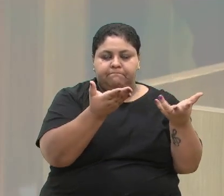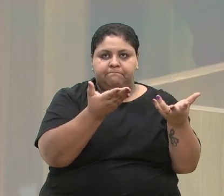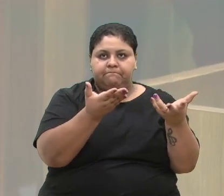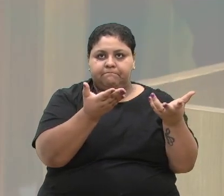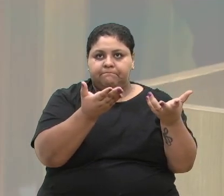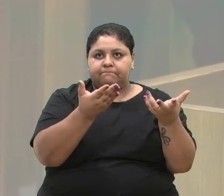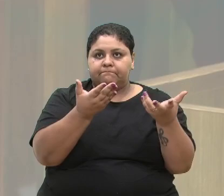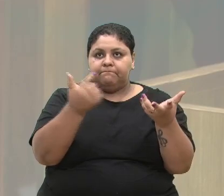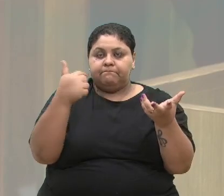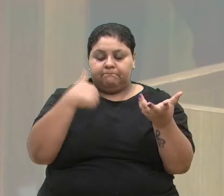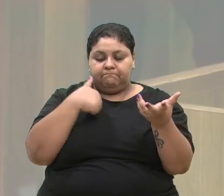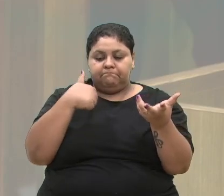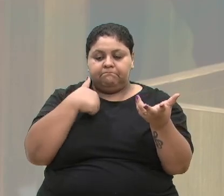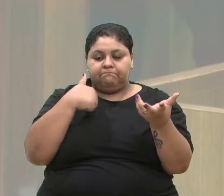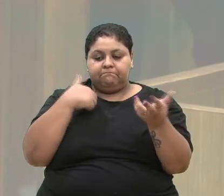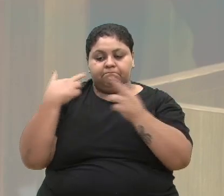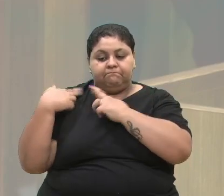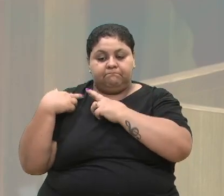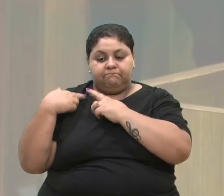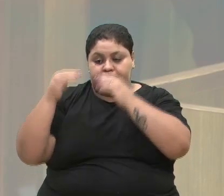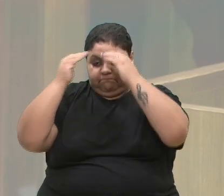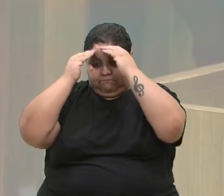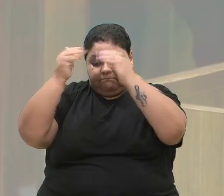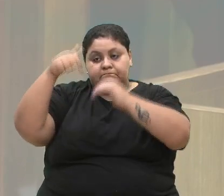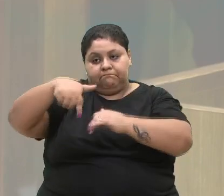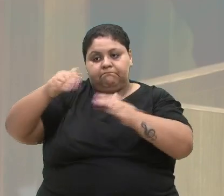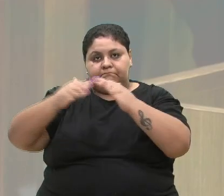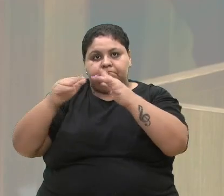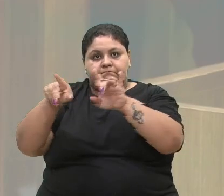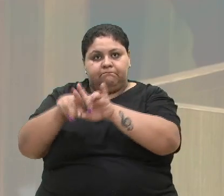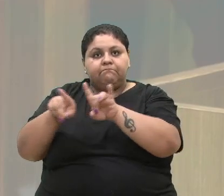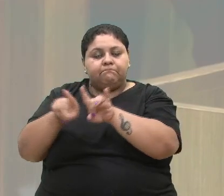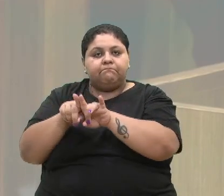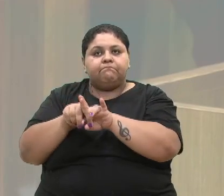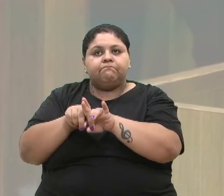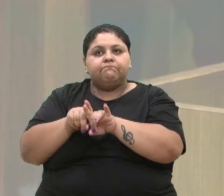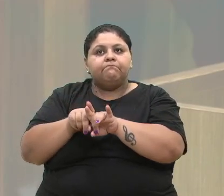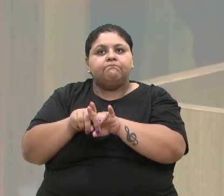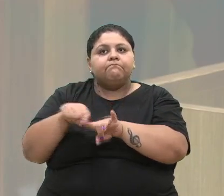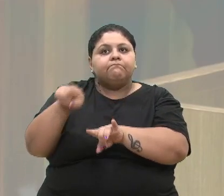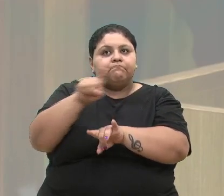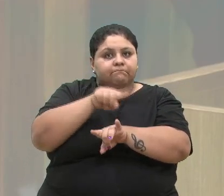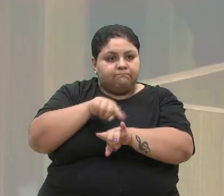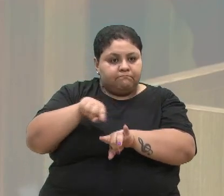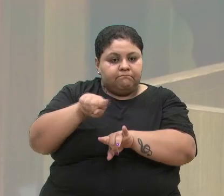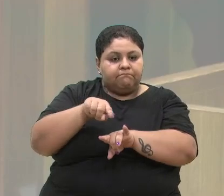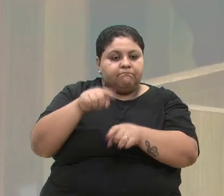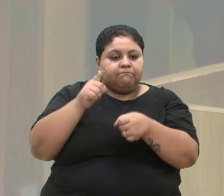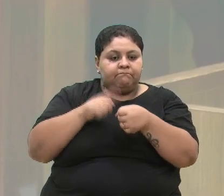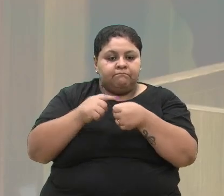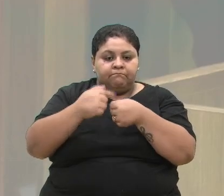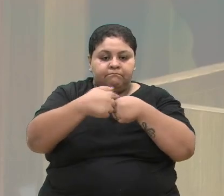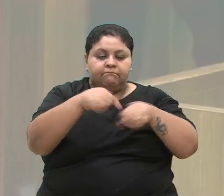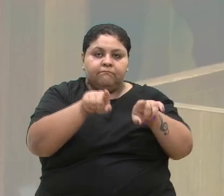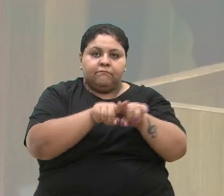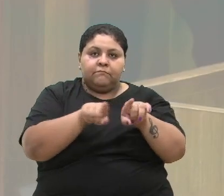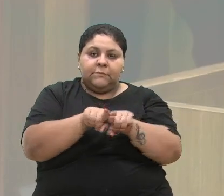que me dizem respeito, que diz respeito a essa casa, que diz respeito à nossa cidade e à